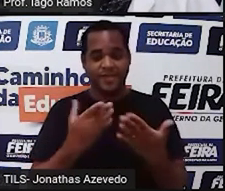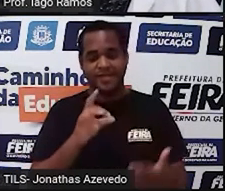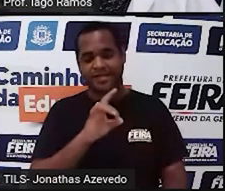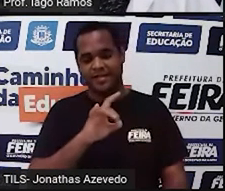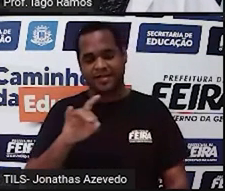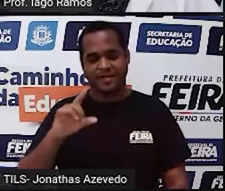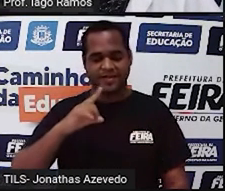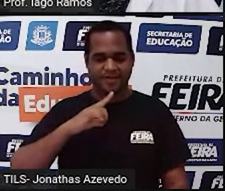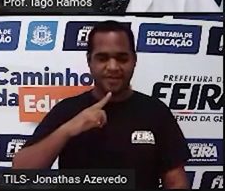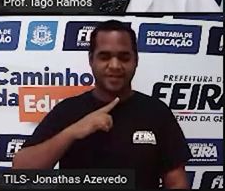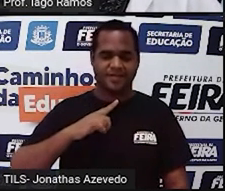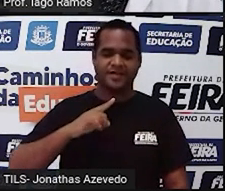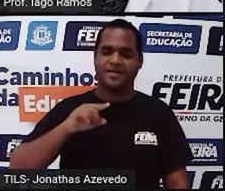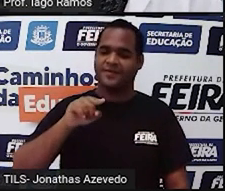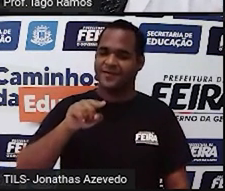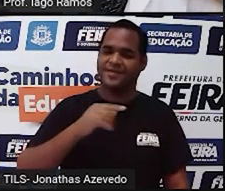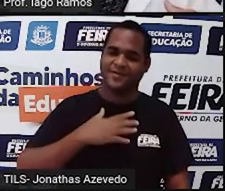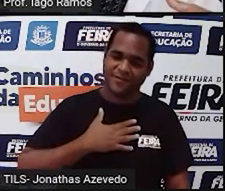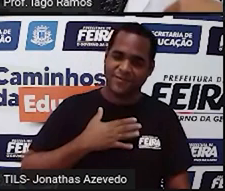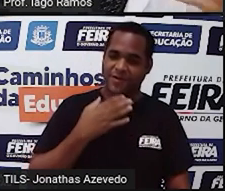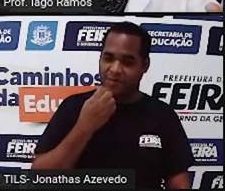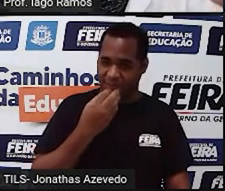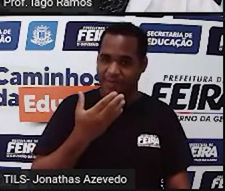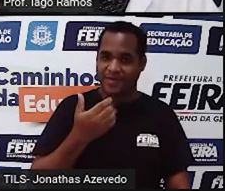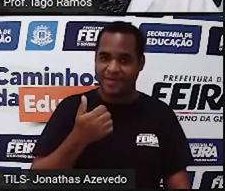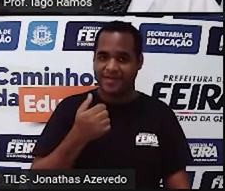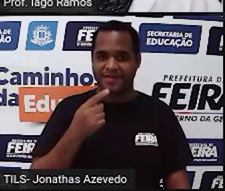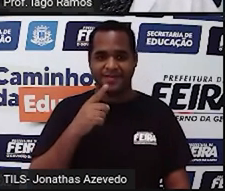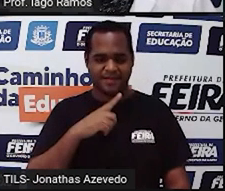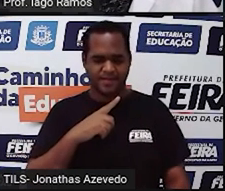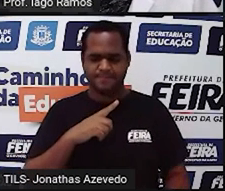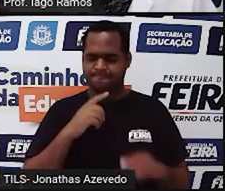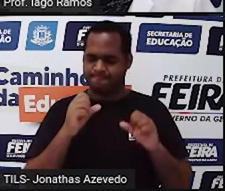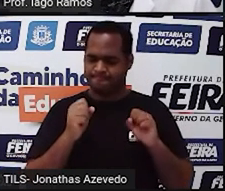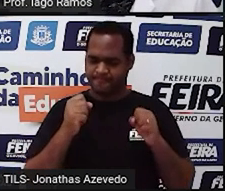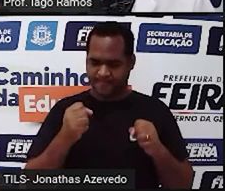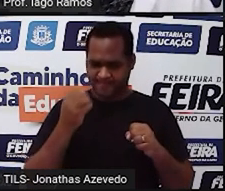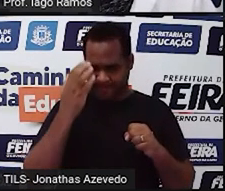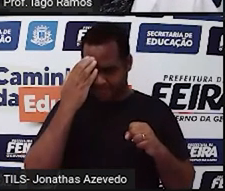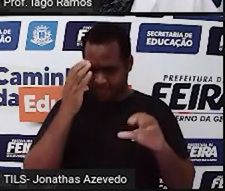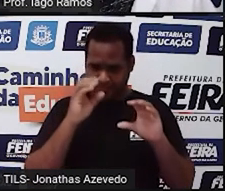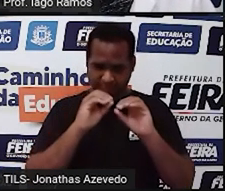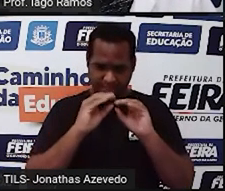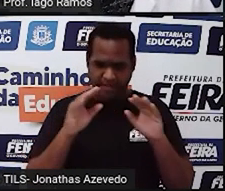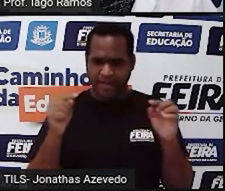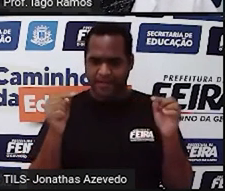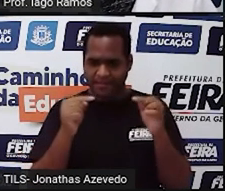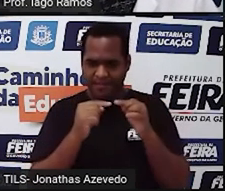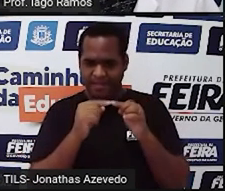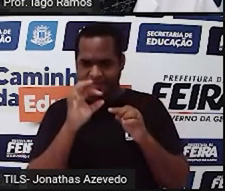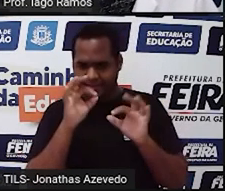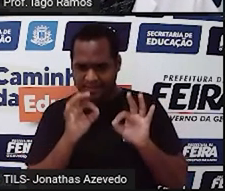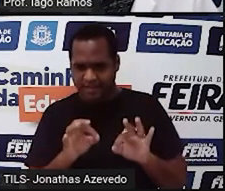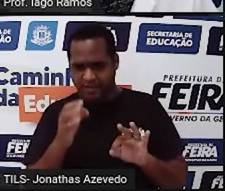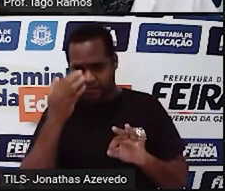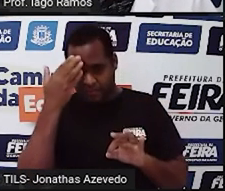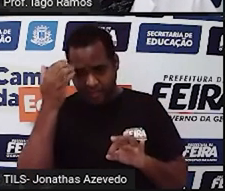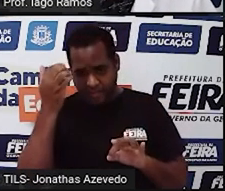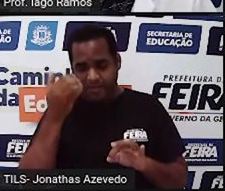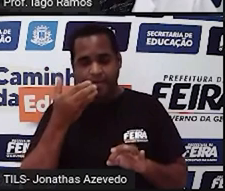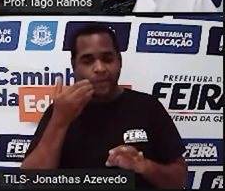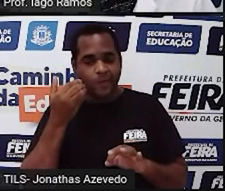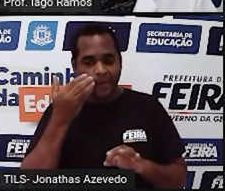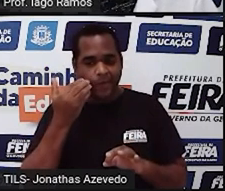você também tenha curtido né E tenha também entendido tenha conseguido aprender as